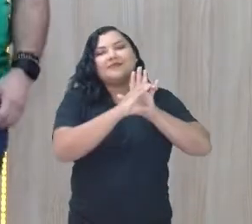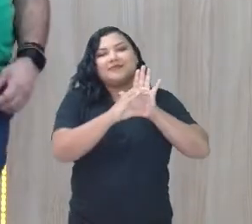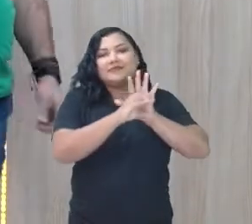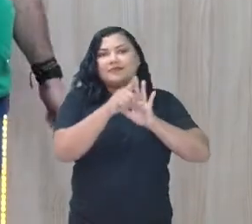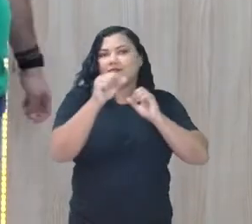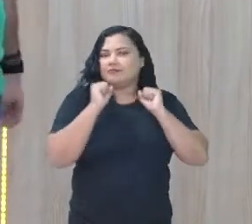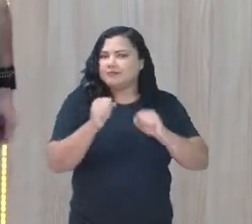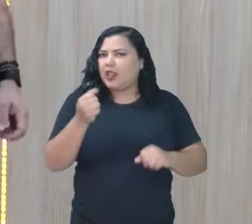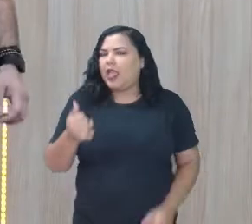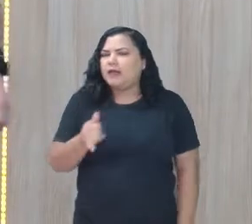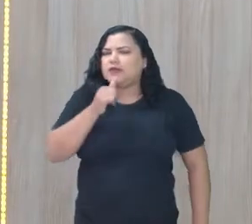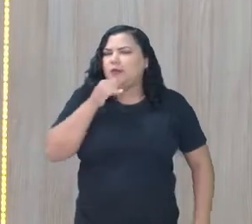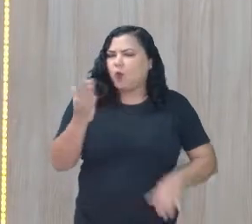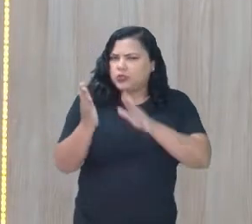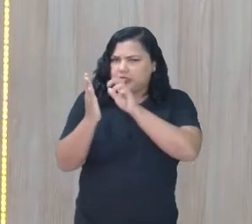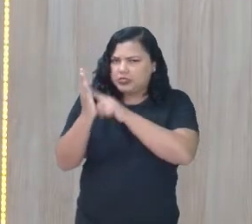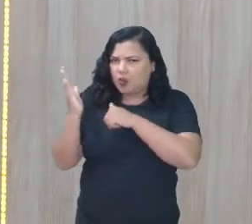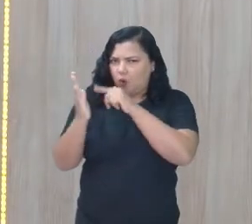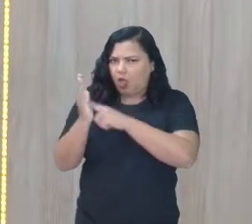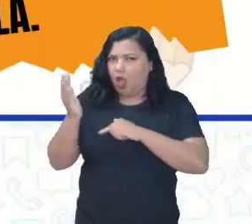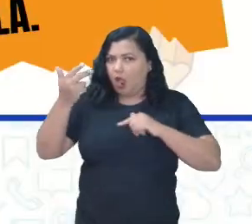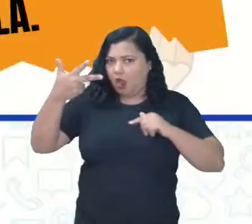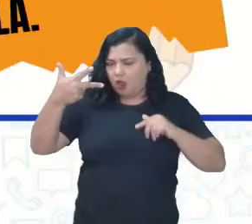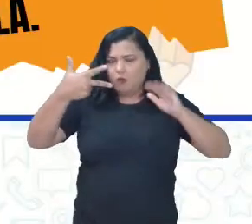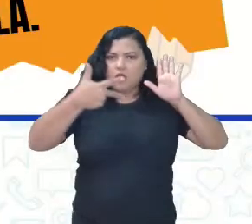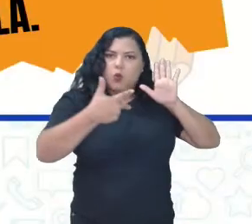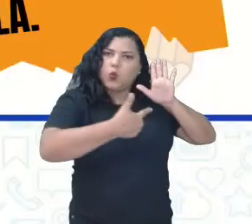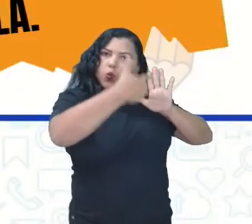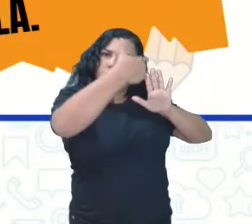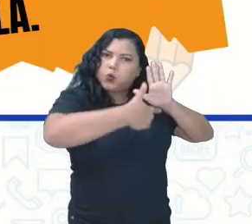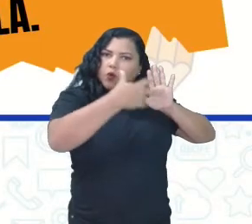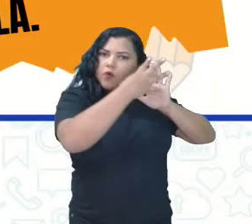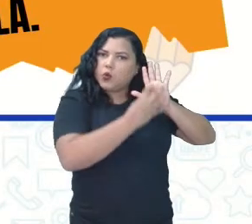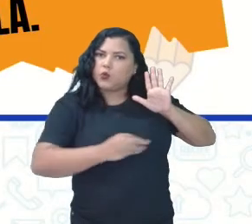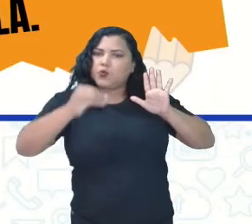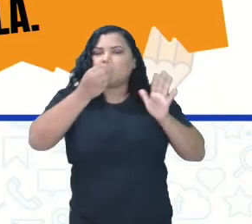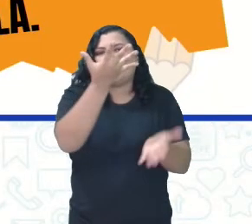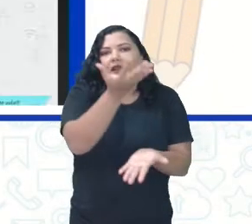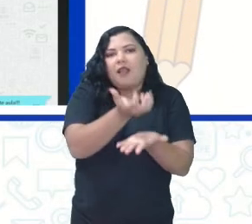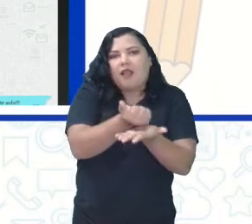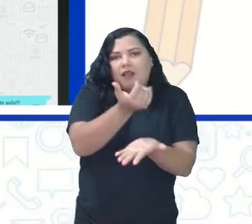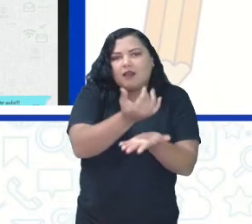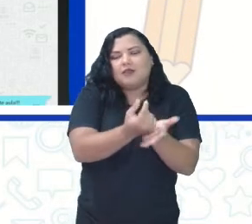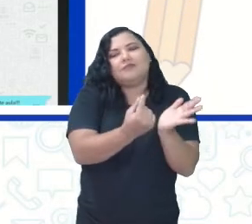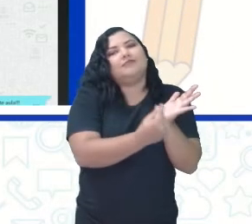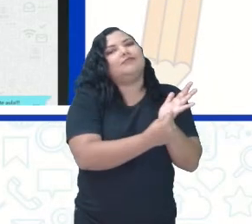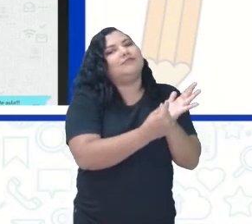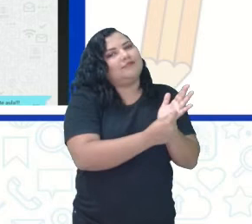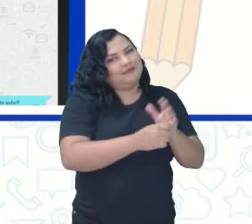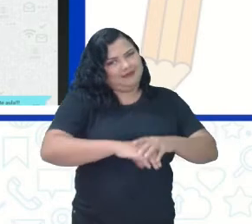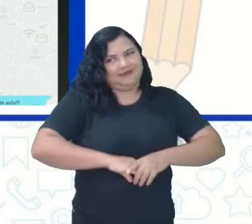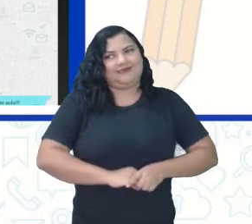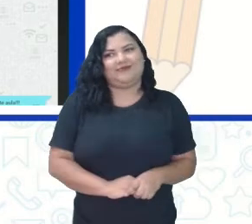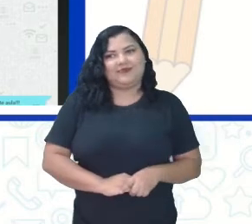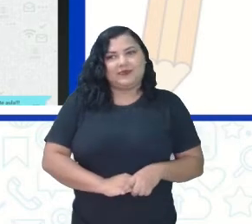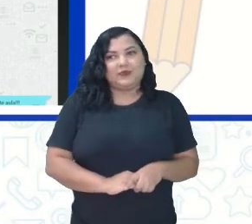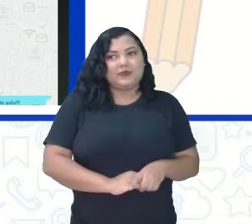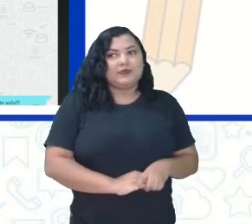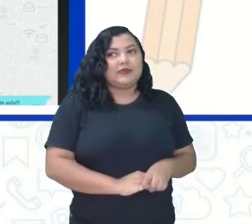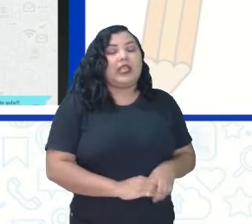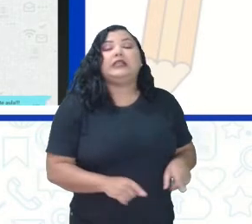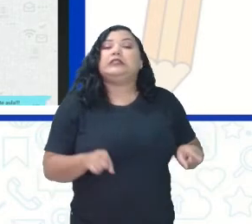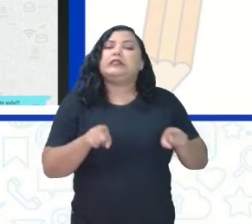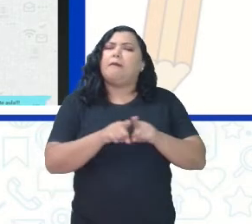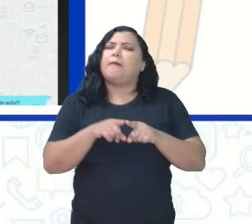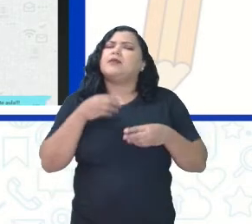Então, aponta o celular para o QR Code e ele vai direcionar você para a loja de aplicativos específicas. E por meio